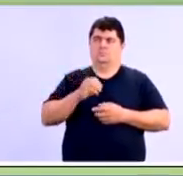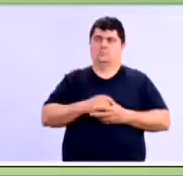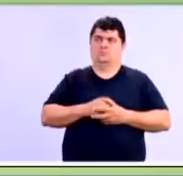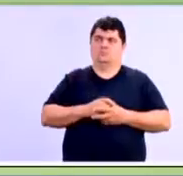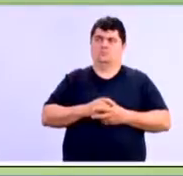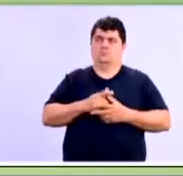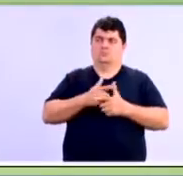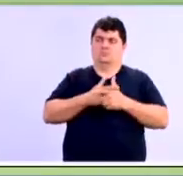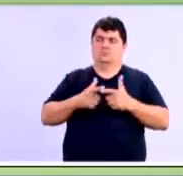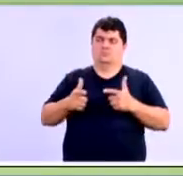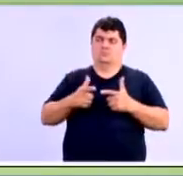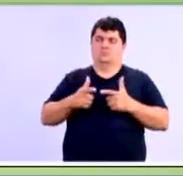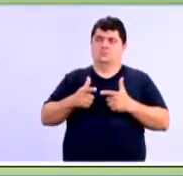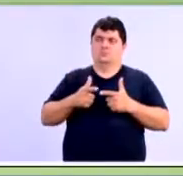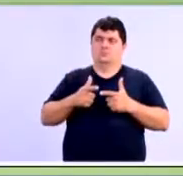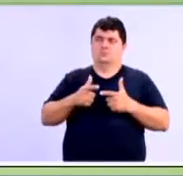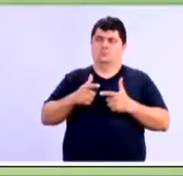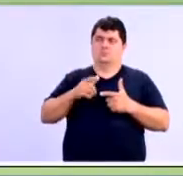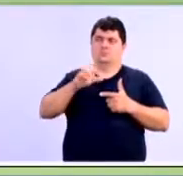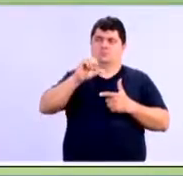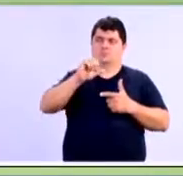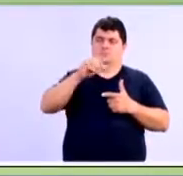12.300 dividido pelo total do ativo, que é